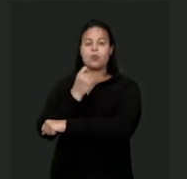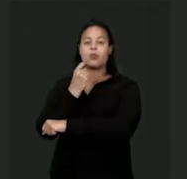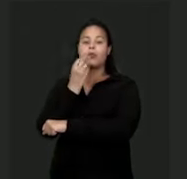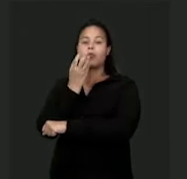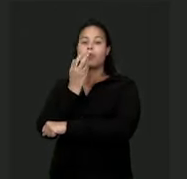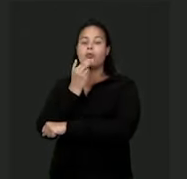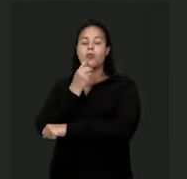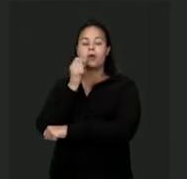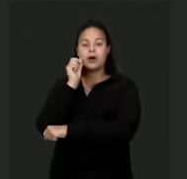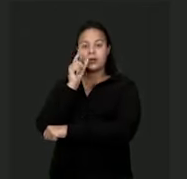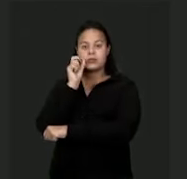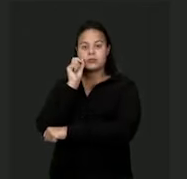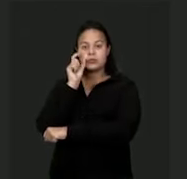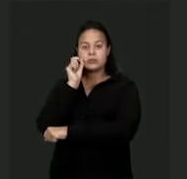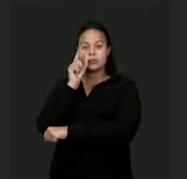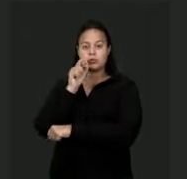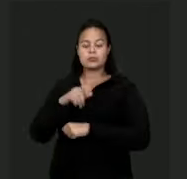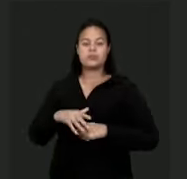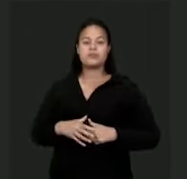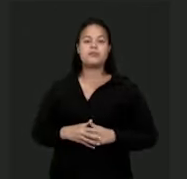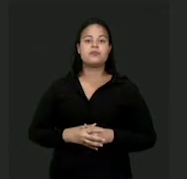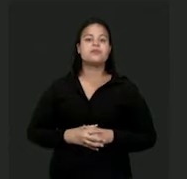os nervos,